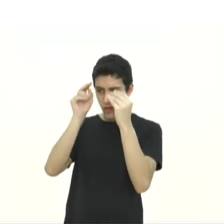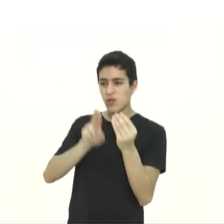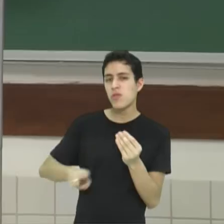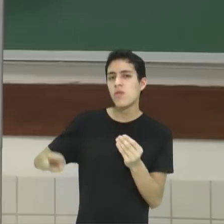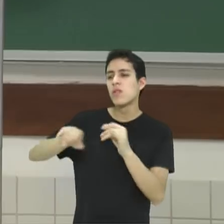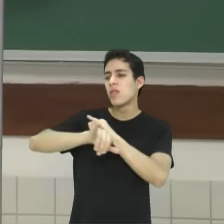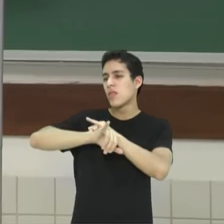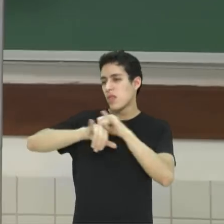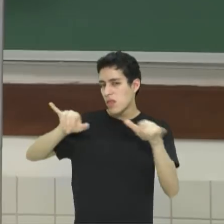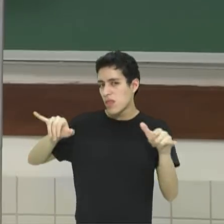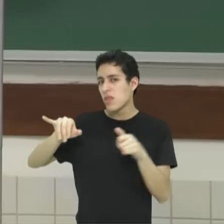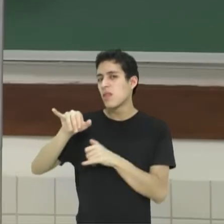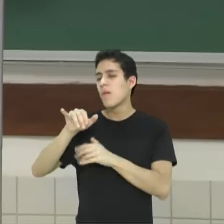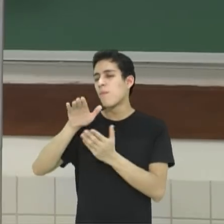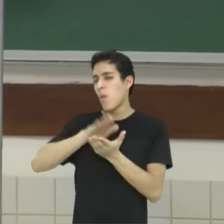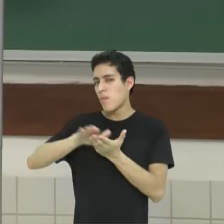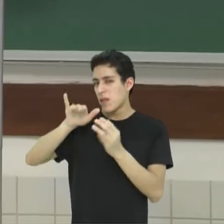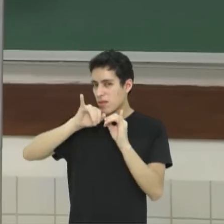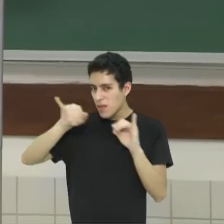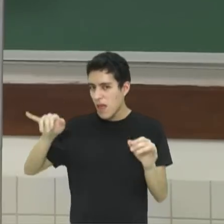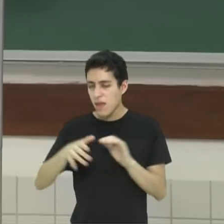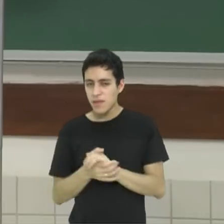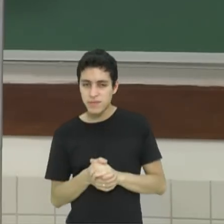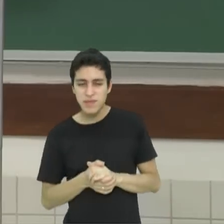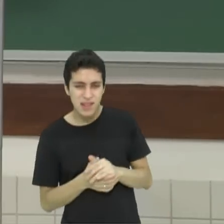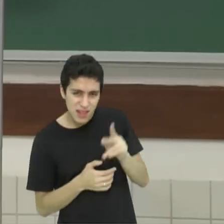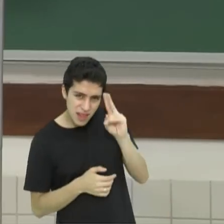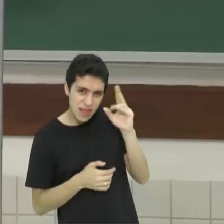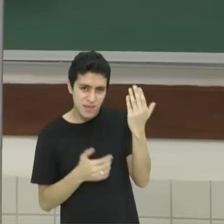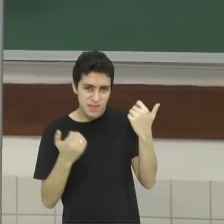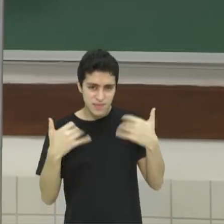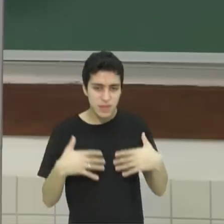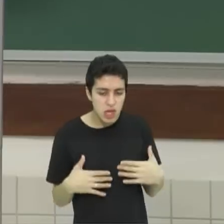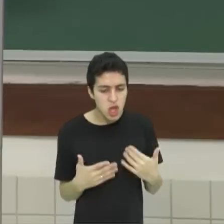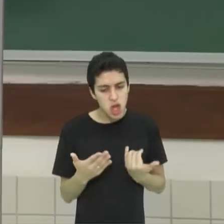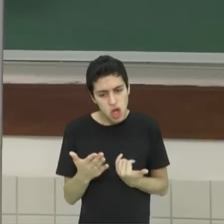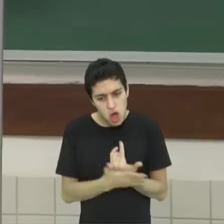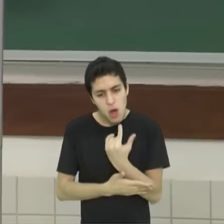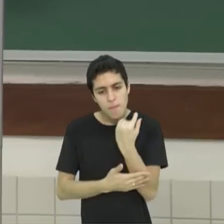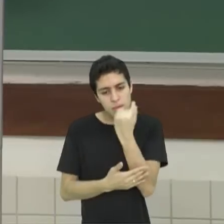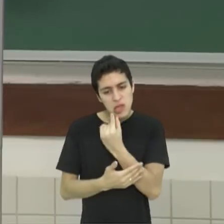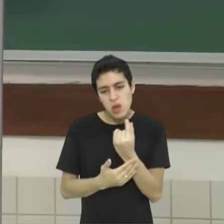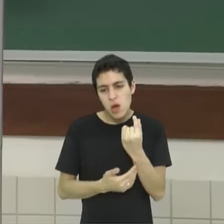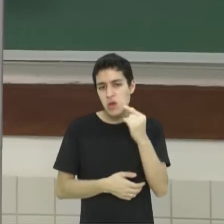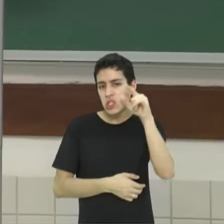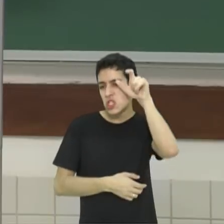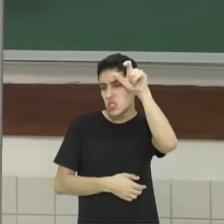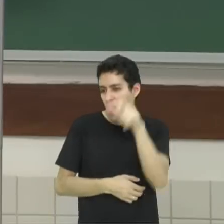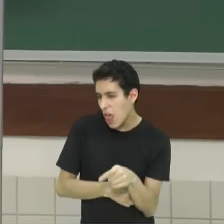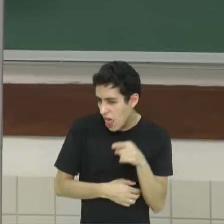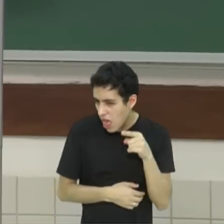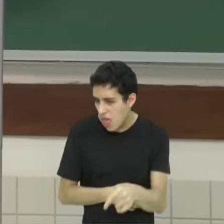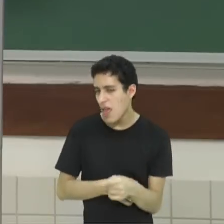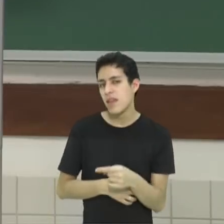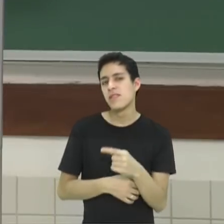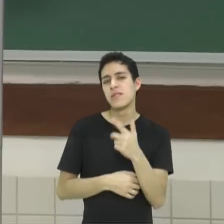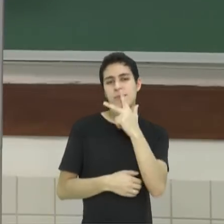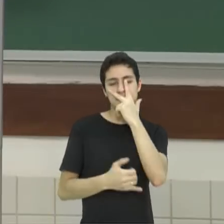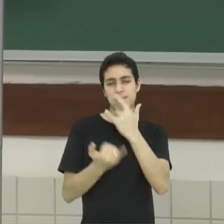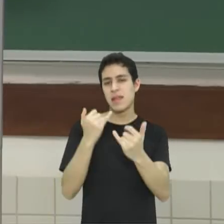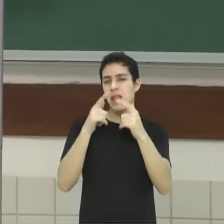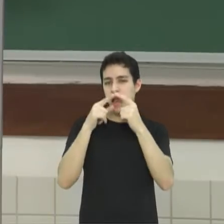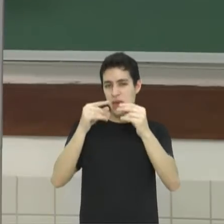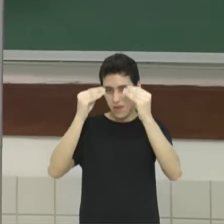do compre batom lá do início? Então, compre, faça, seja. Ele relembra essa